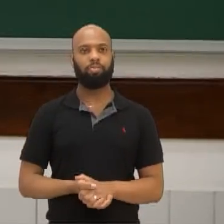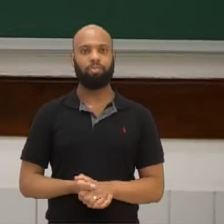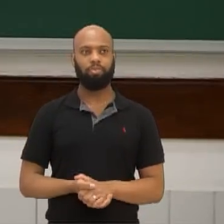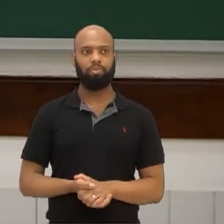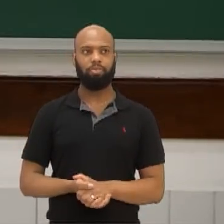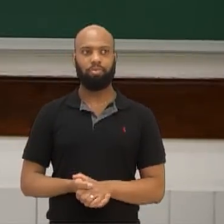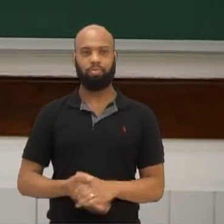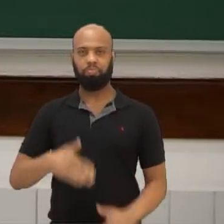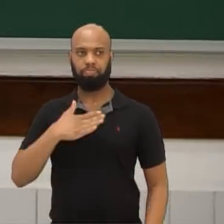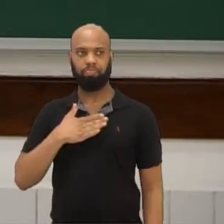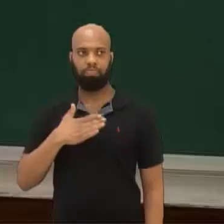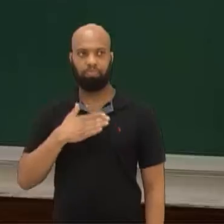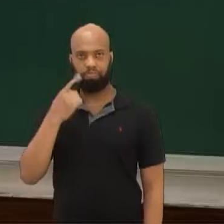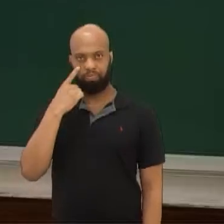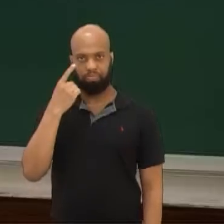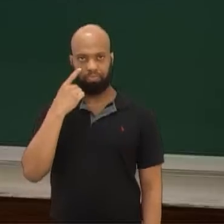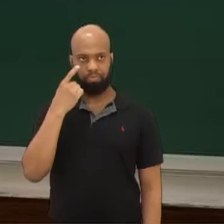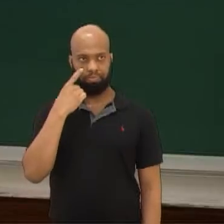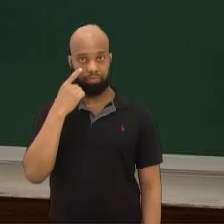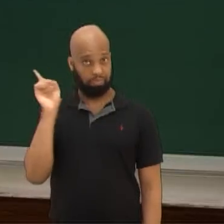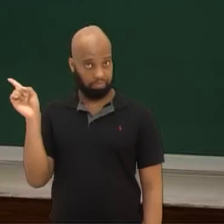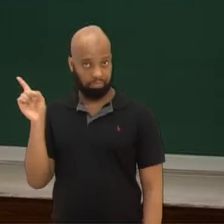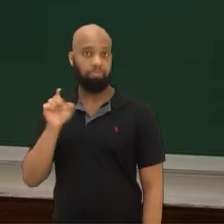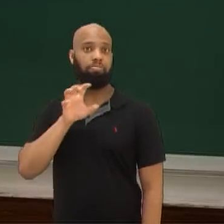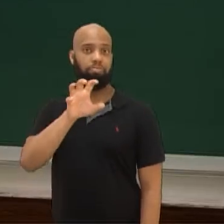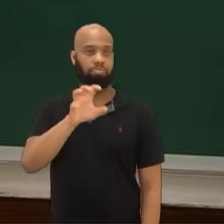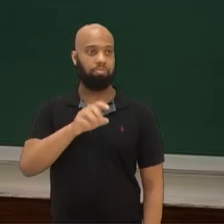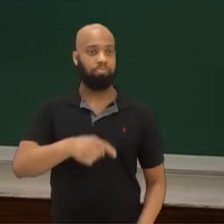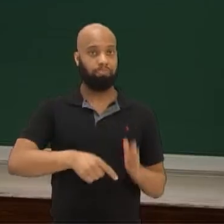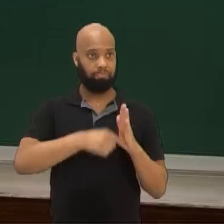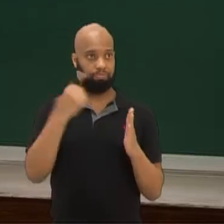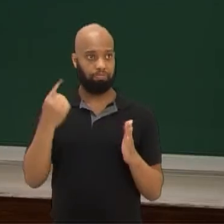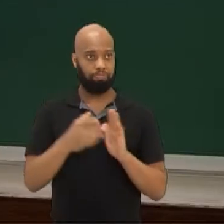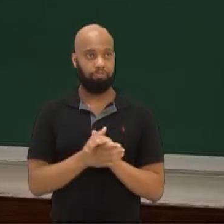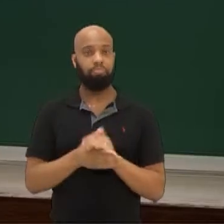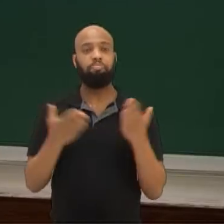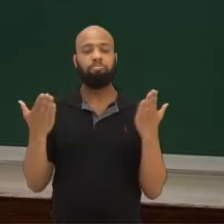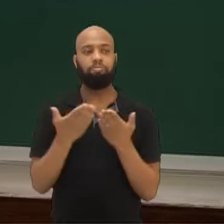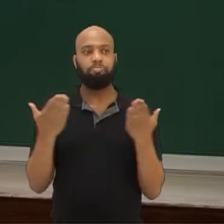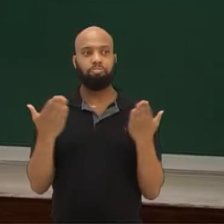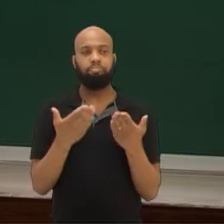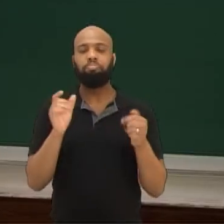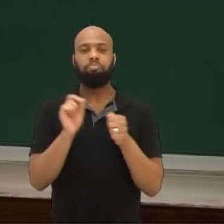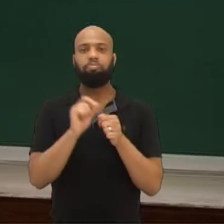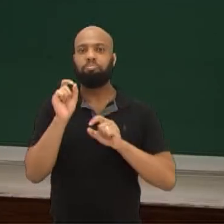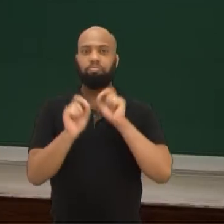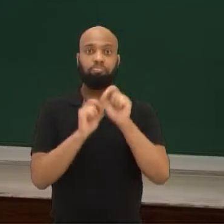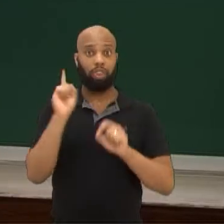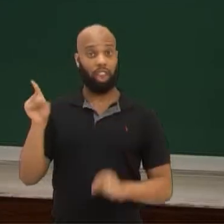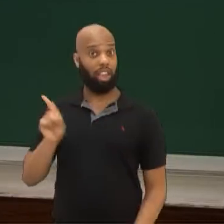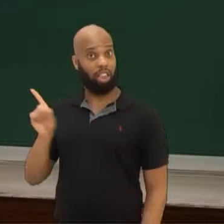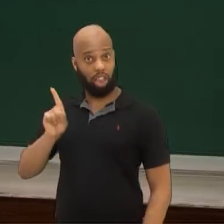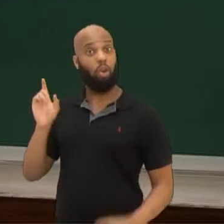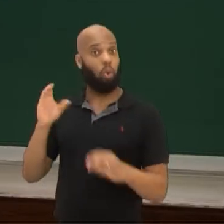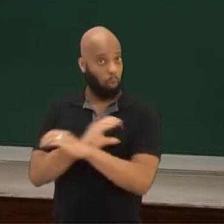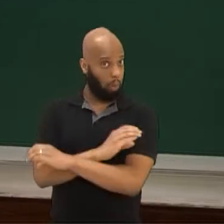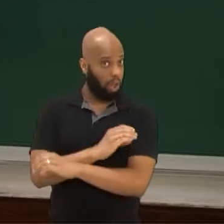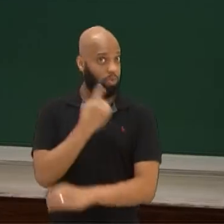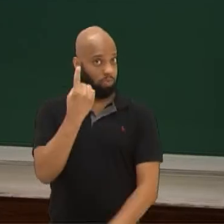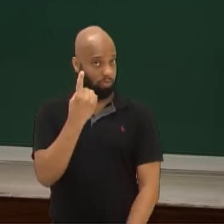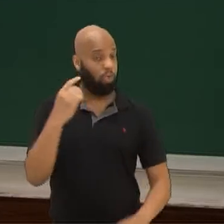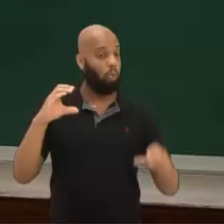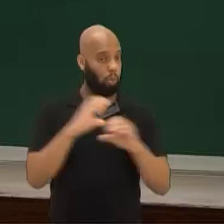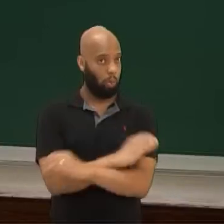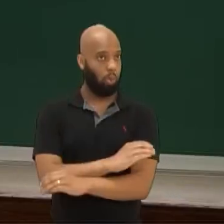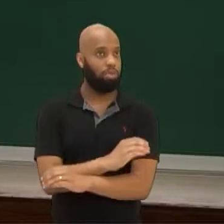círculo, certo? E está aqui. Então, essa é a primeira possibilidade que vamos construir agora. Um círculo inteiro. Percebam que esse